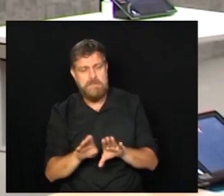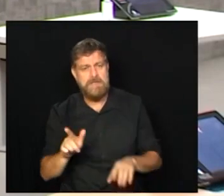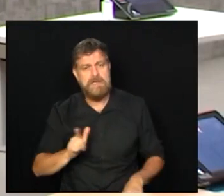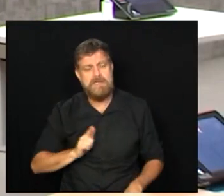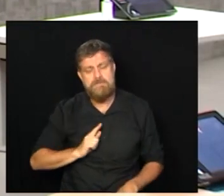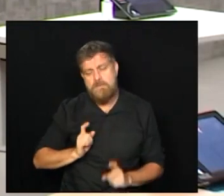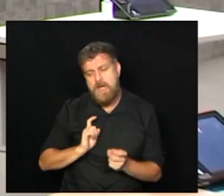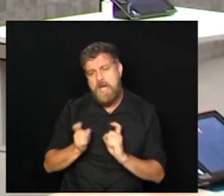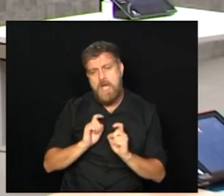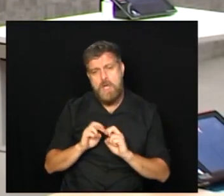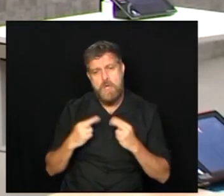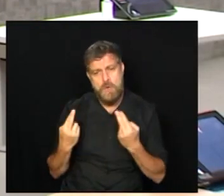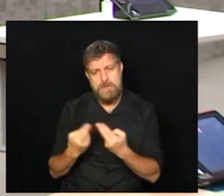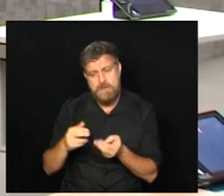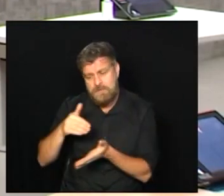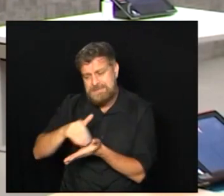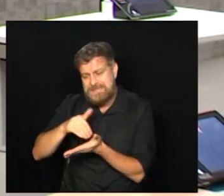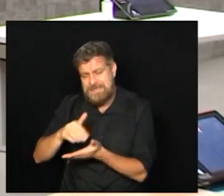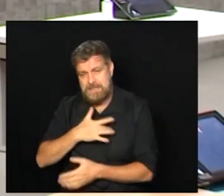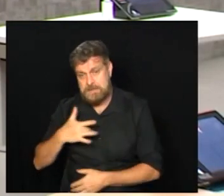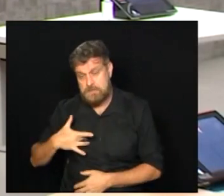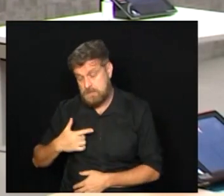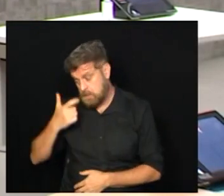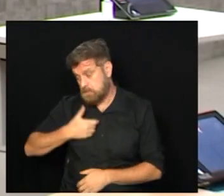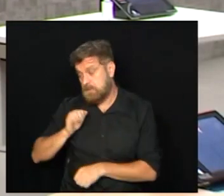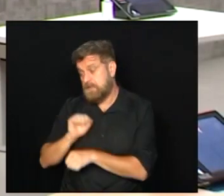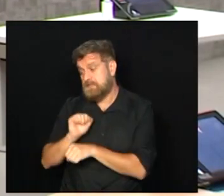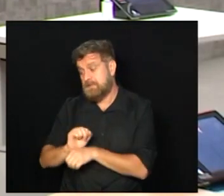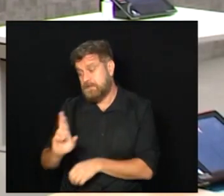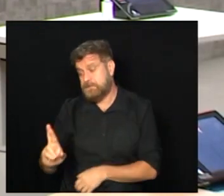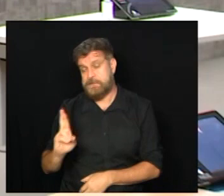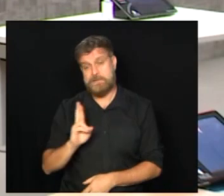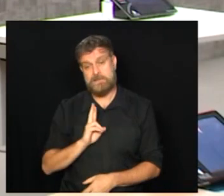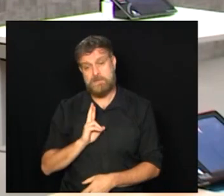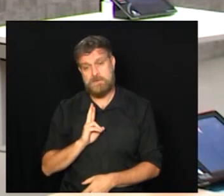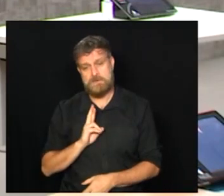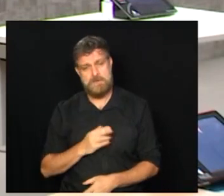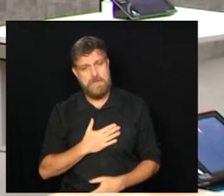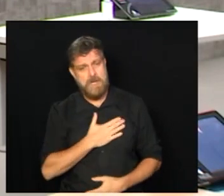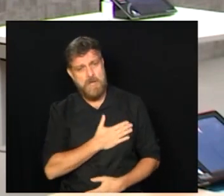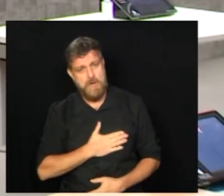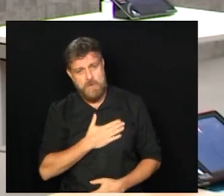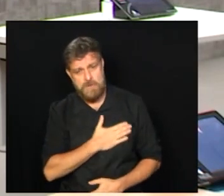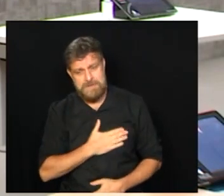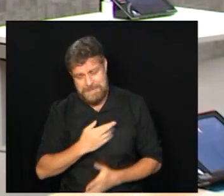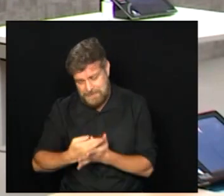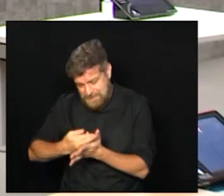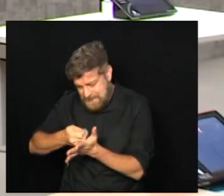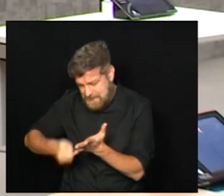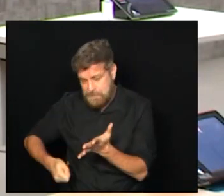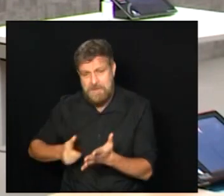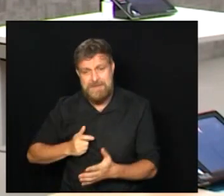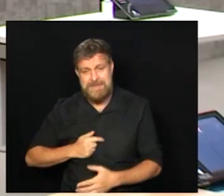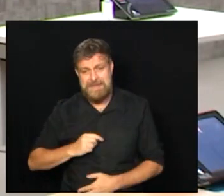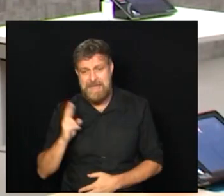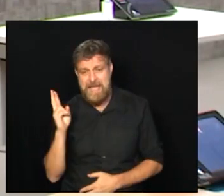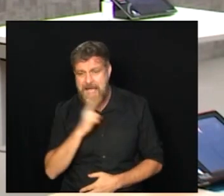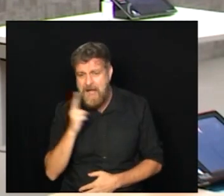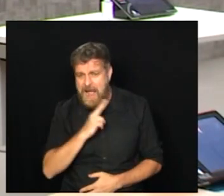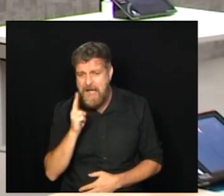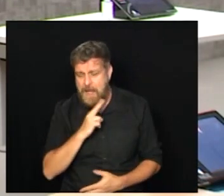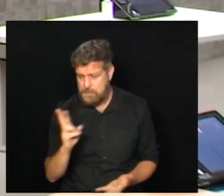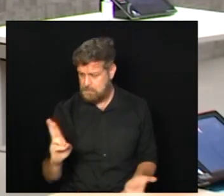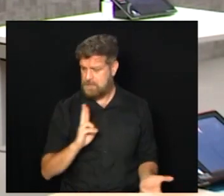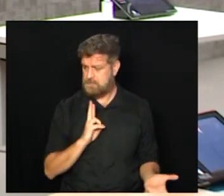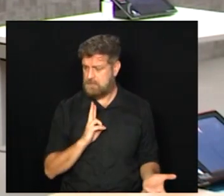tivemos uma reunião com o secretário de saúde, onde eu estou aguardando a resposta dele e gostaria de, através desse requerimento, ter uma resposta com urgência, porque